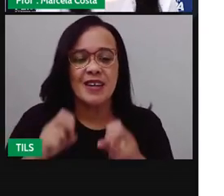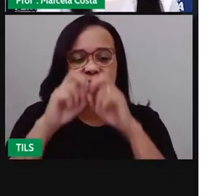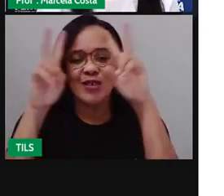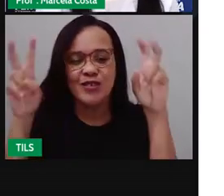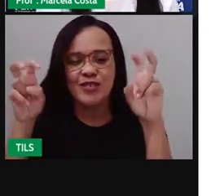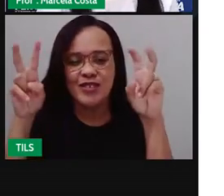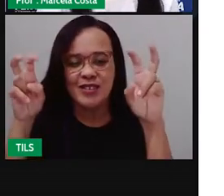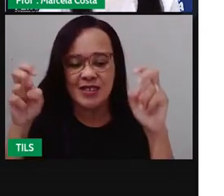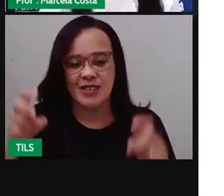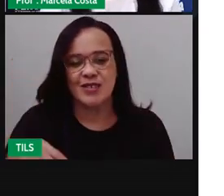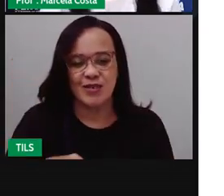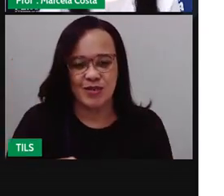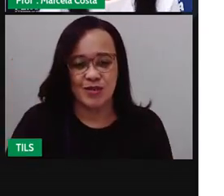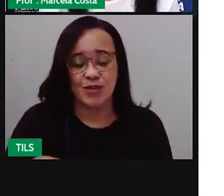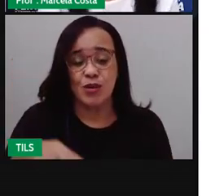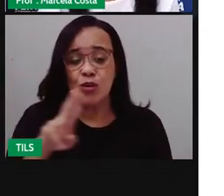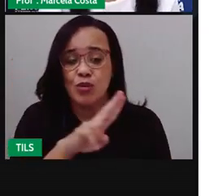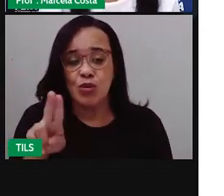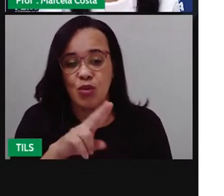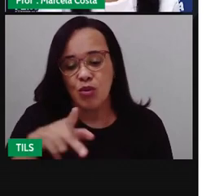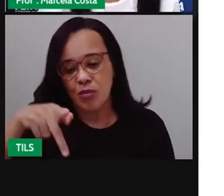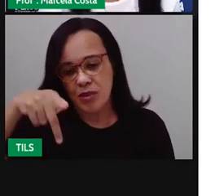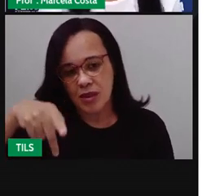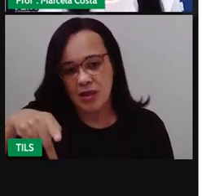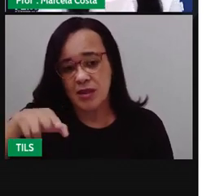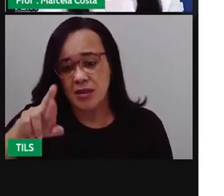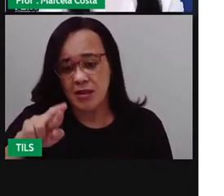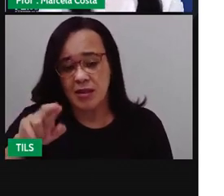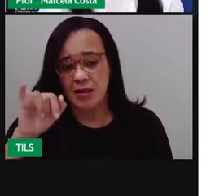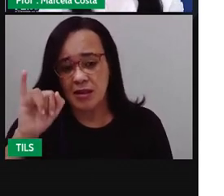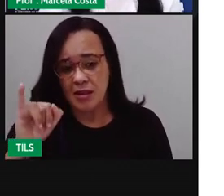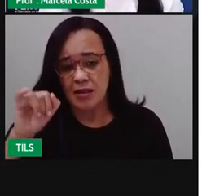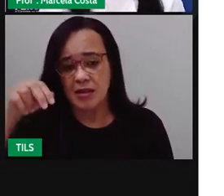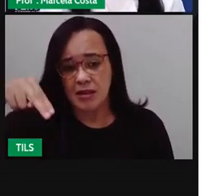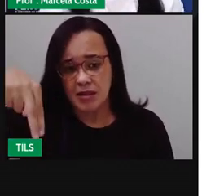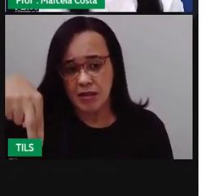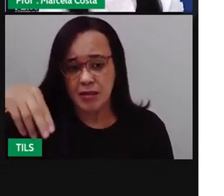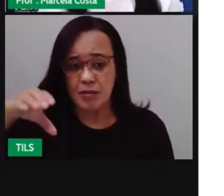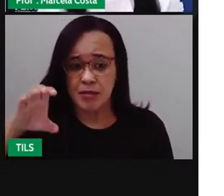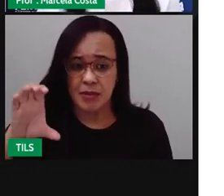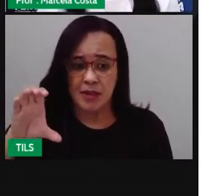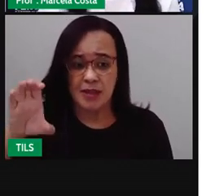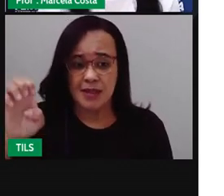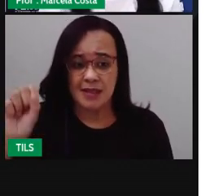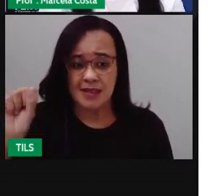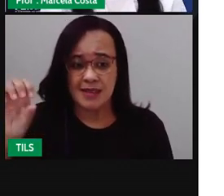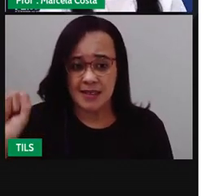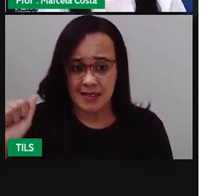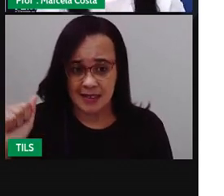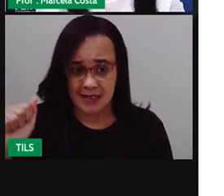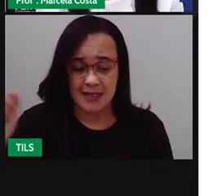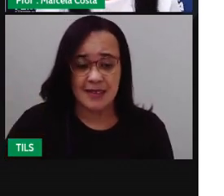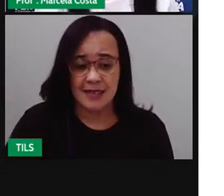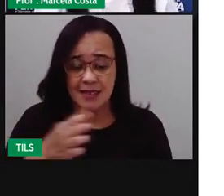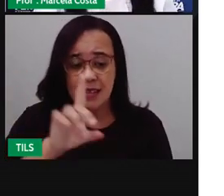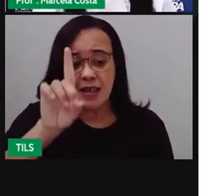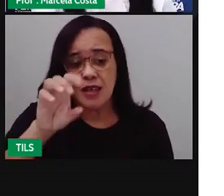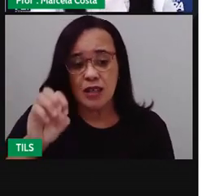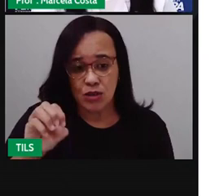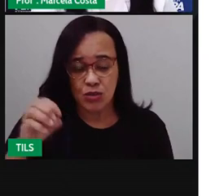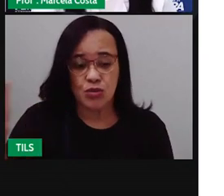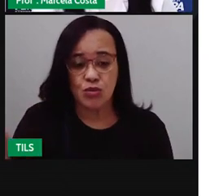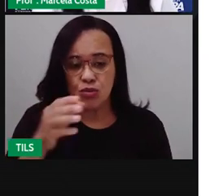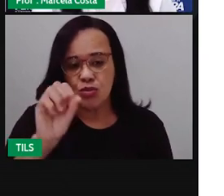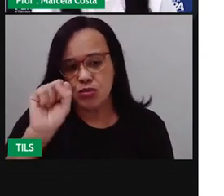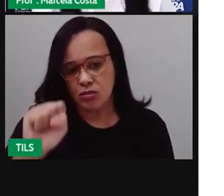Mas, como a gente já viu lá na aula de Ciências Humanas, Feira de Santana está localizada na região do Agreste, que é uma área